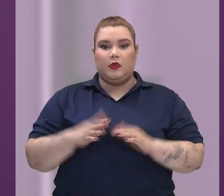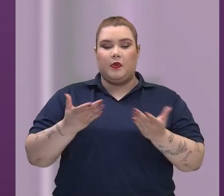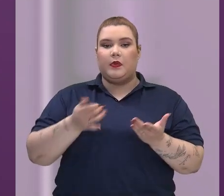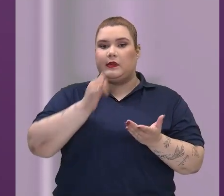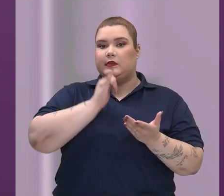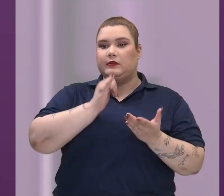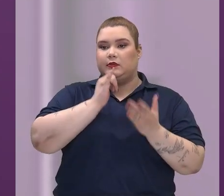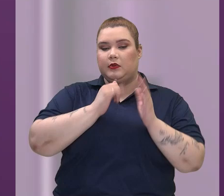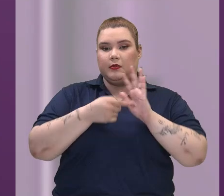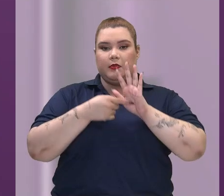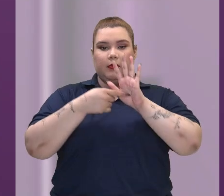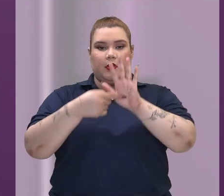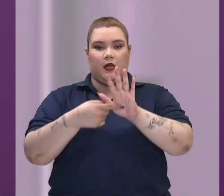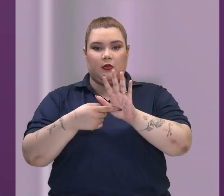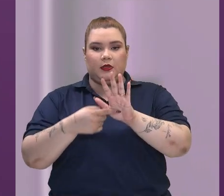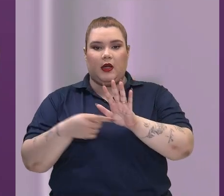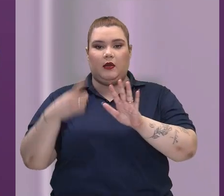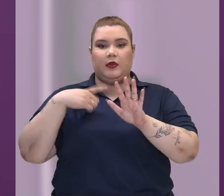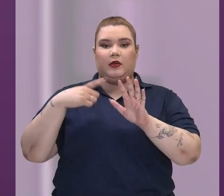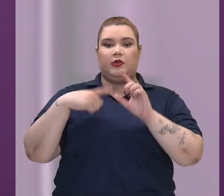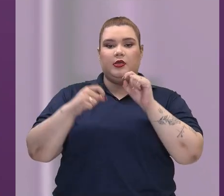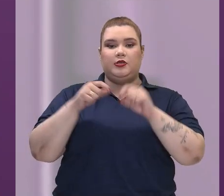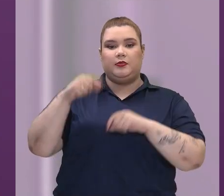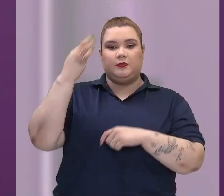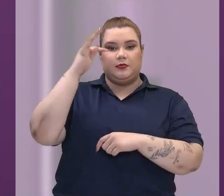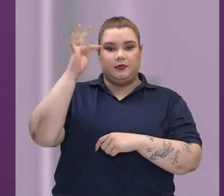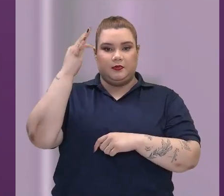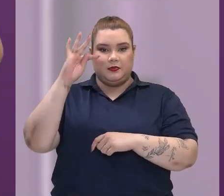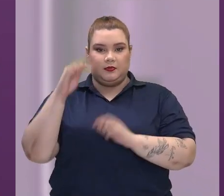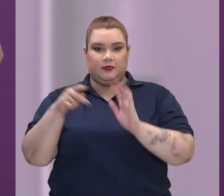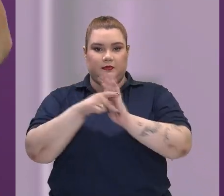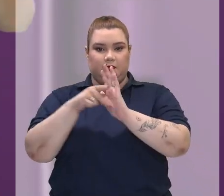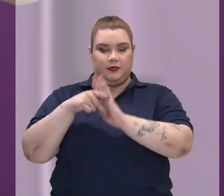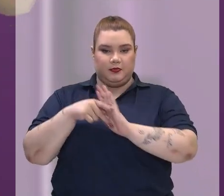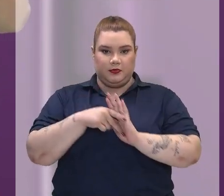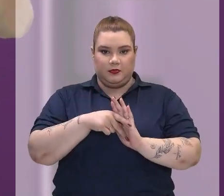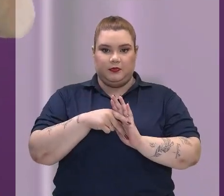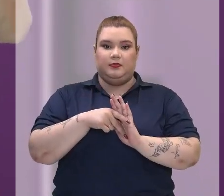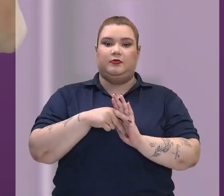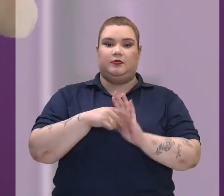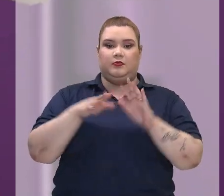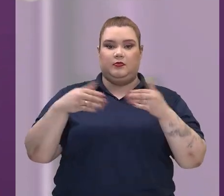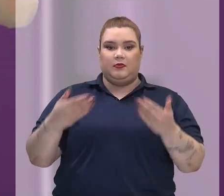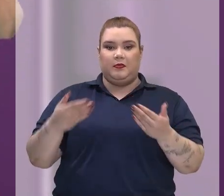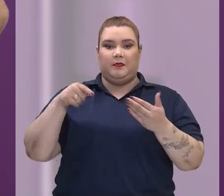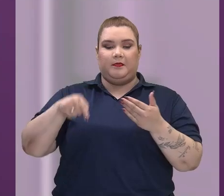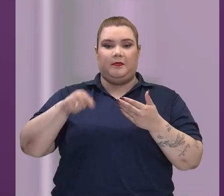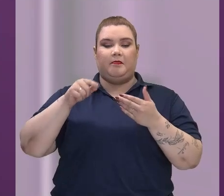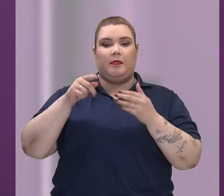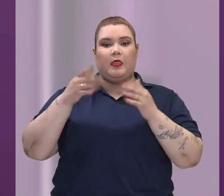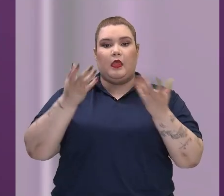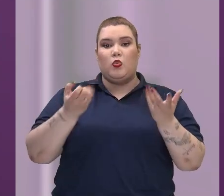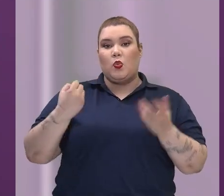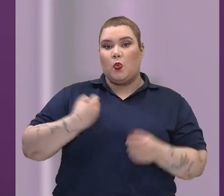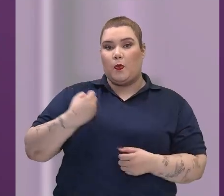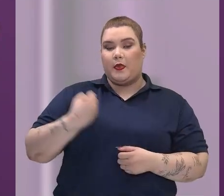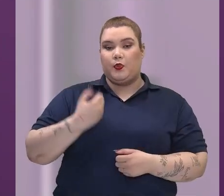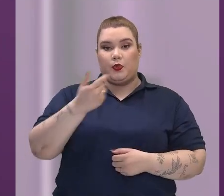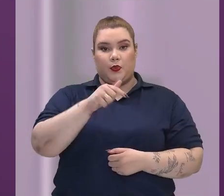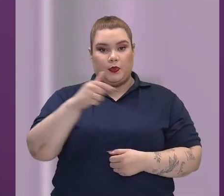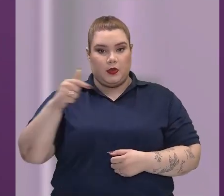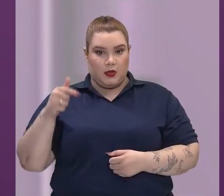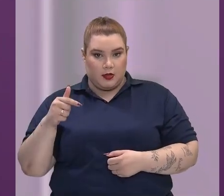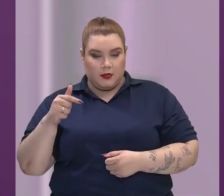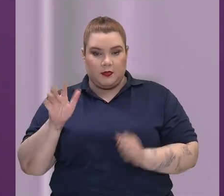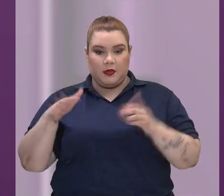em prática aí essa teoria que nós vimos até então, né? Ficou tudo assim, tudo genérico, né? Ninguém falou aí de valores. Agora nós